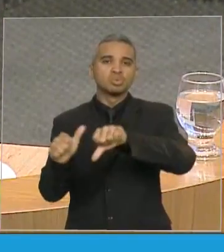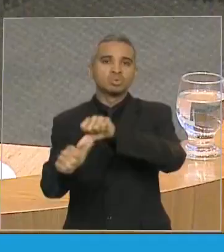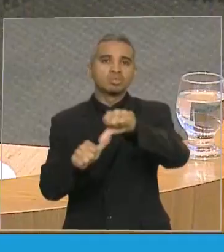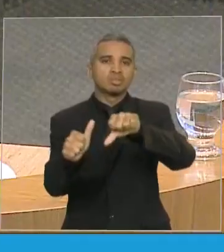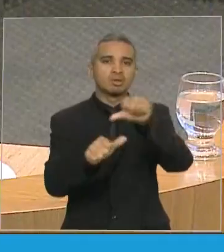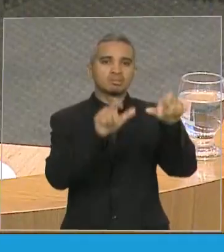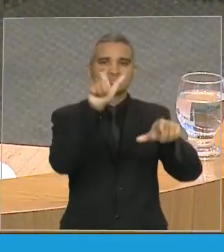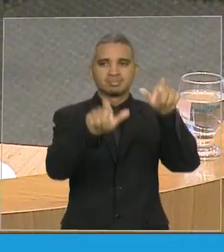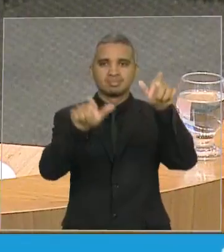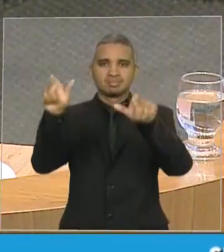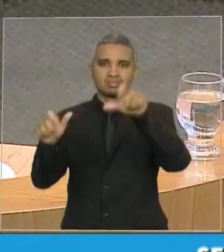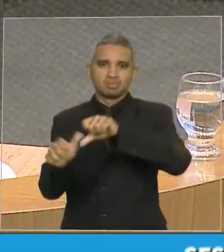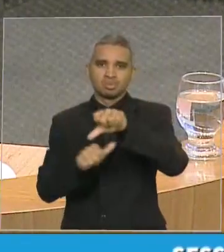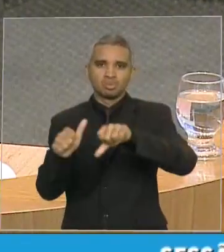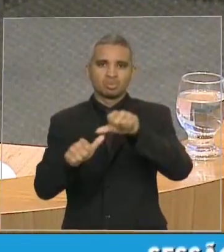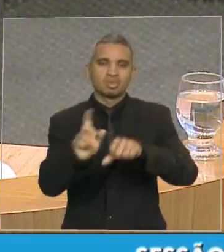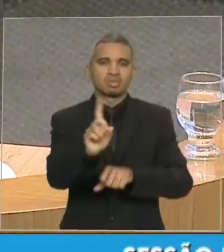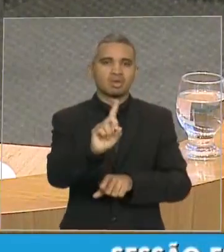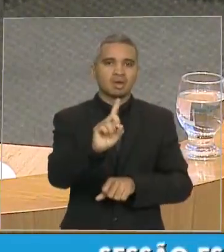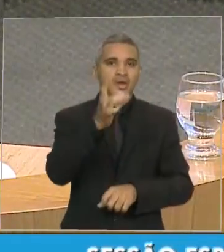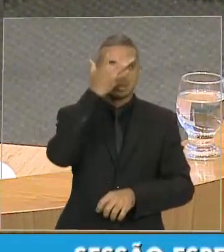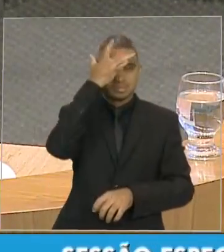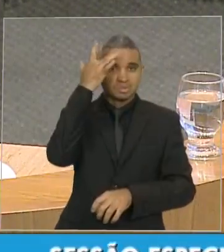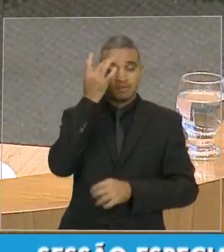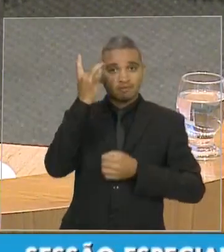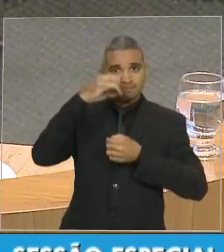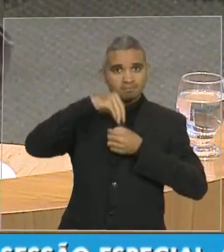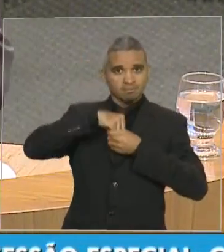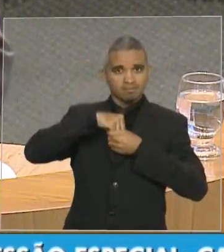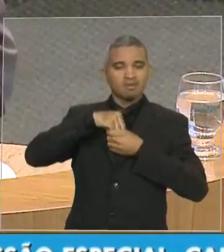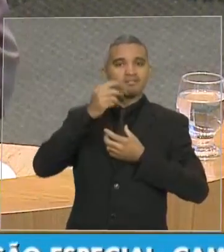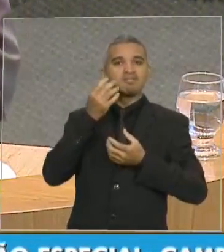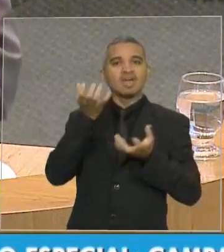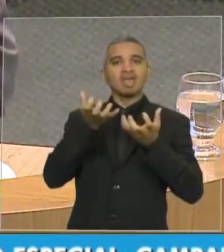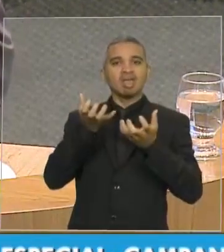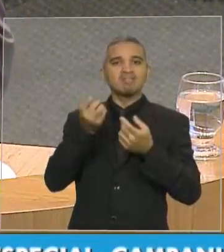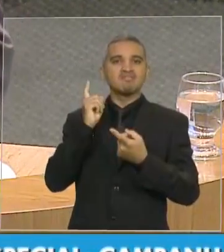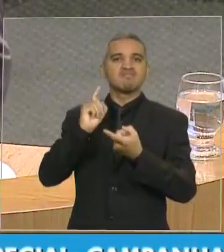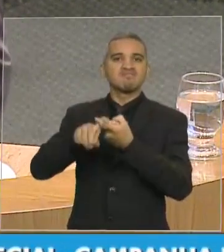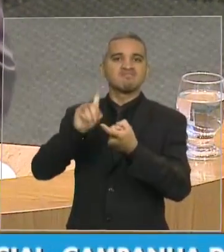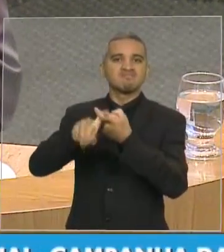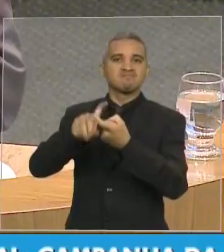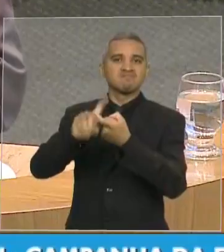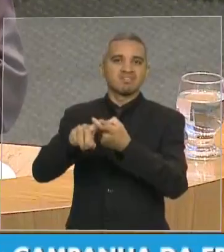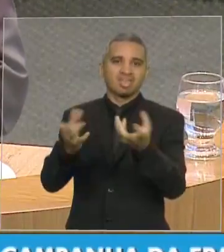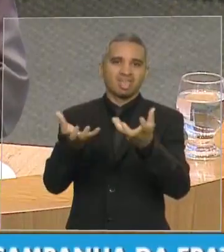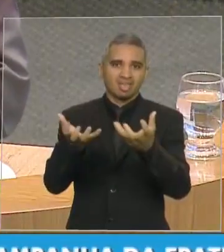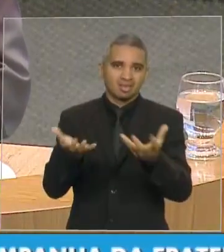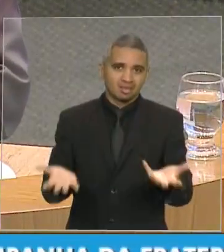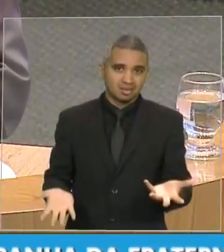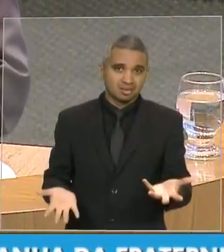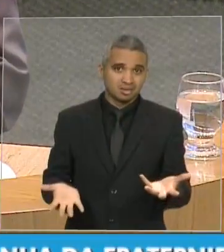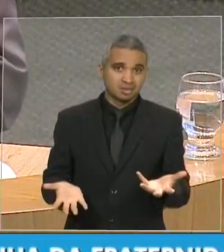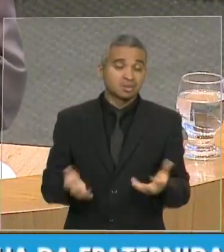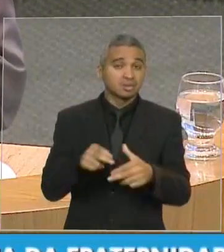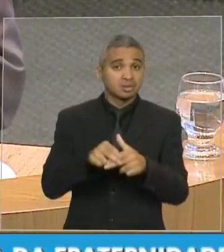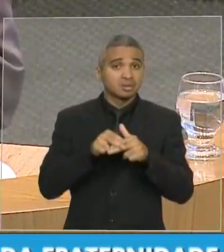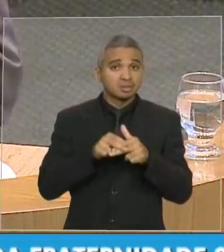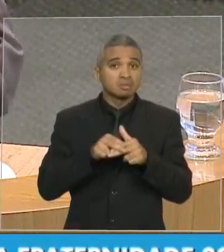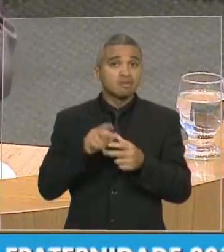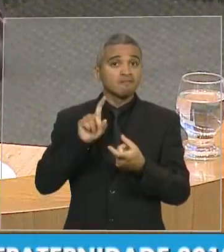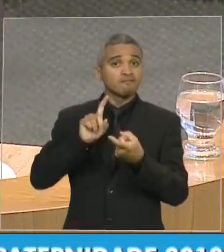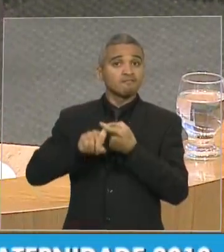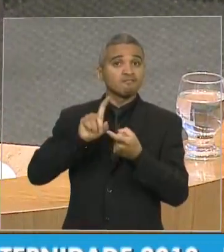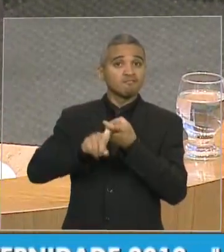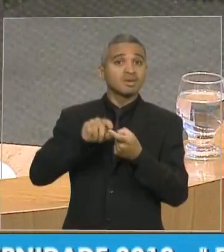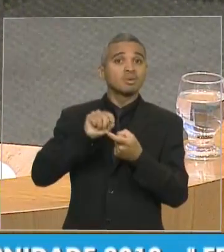contemporânea de justiça é vingança. E sempre essa vingança começa a partir do outro.